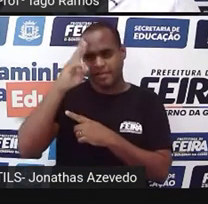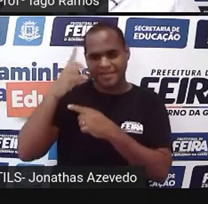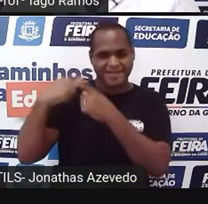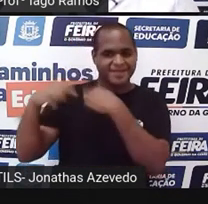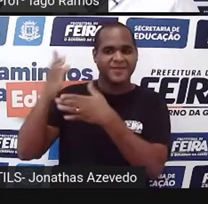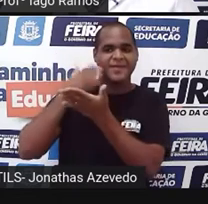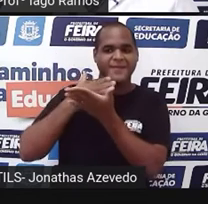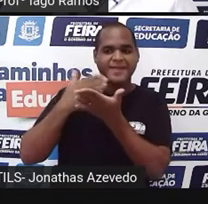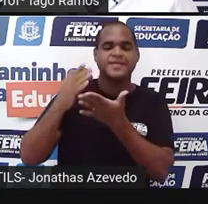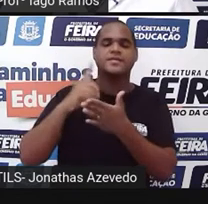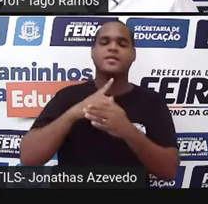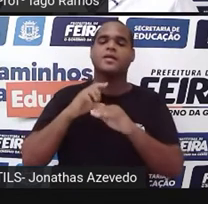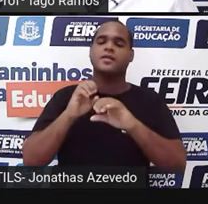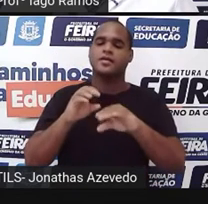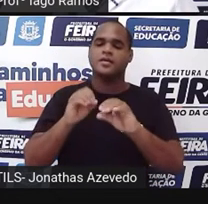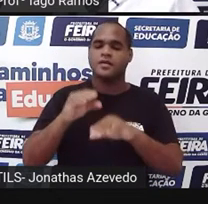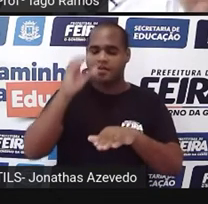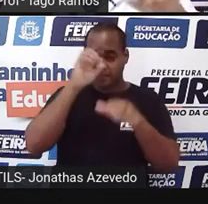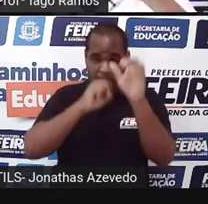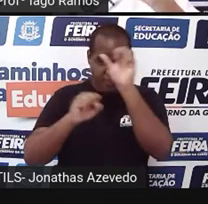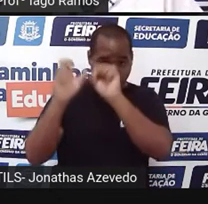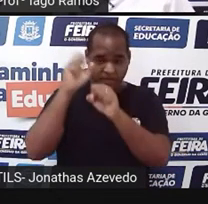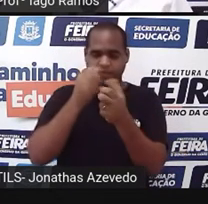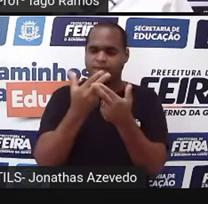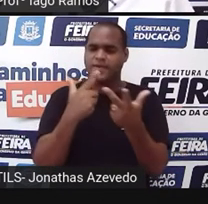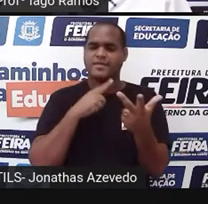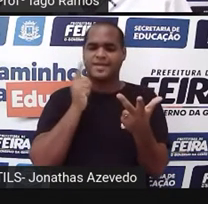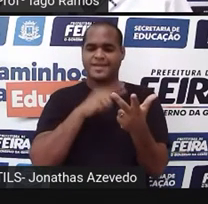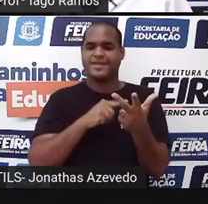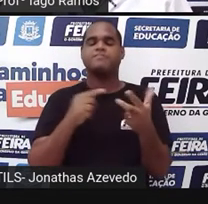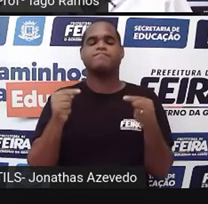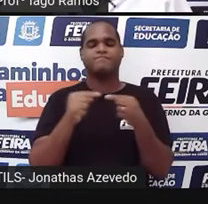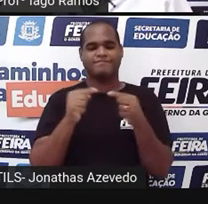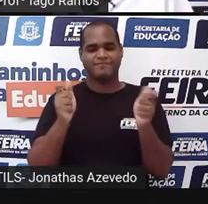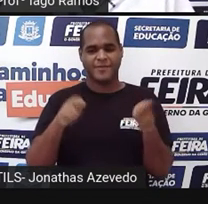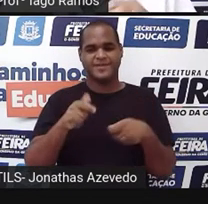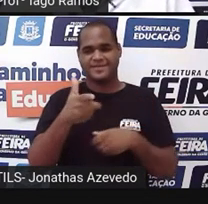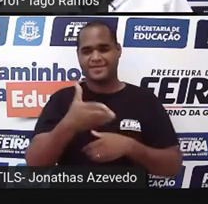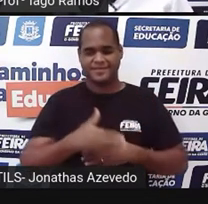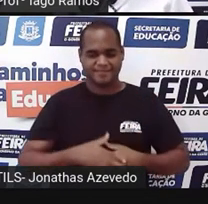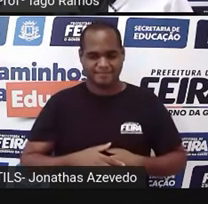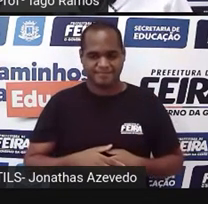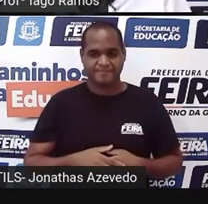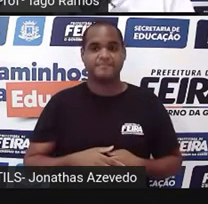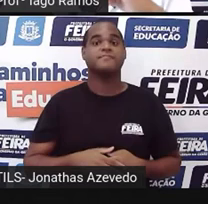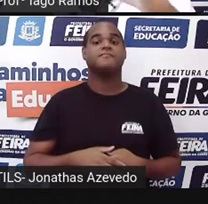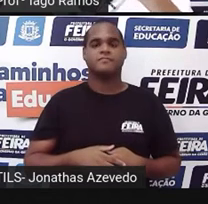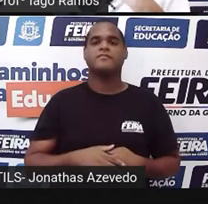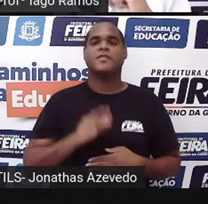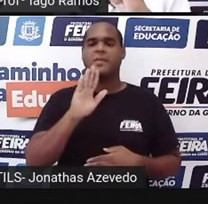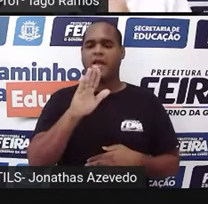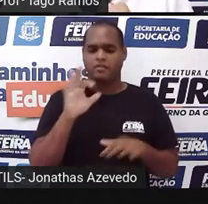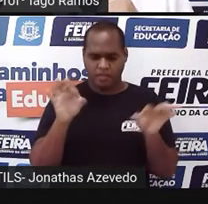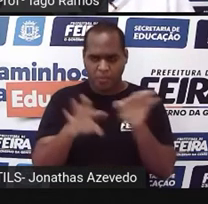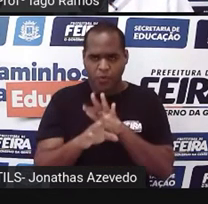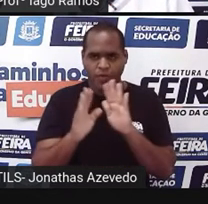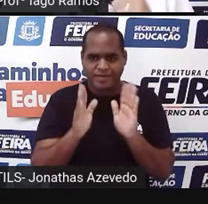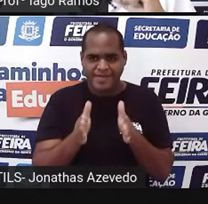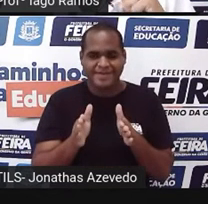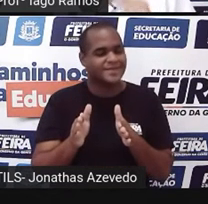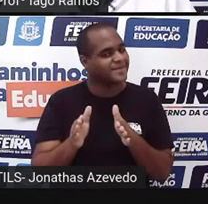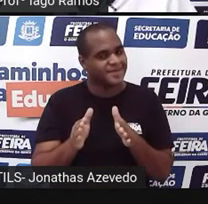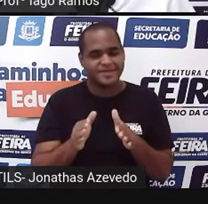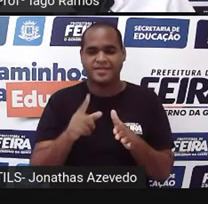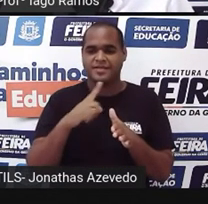do início da aula e a gente tinha que aprender sobre elas cai Tá bom mas não acaba por